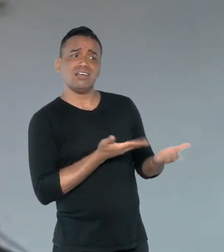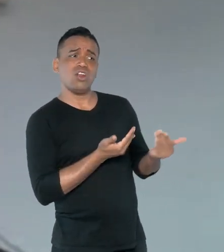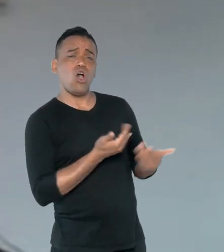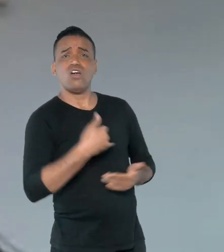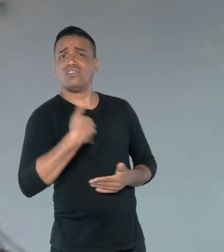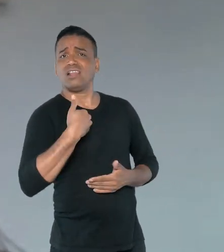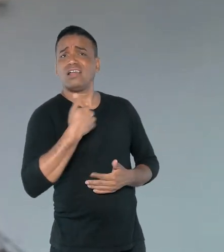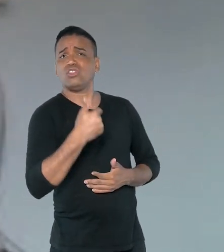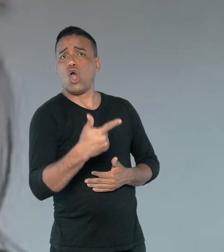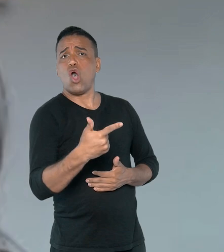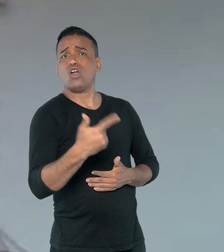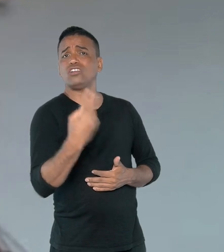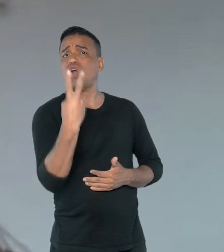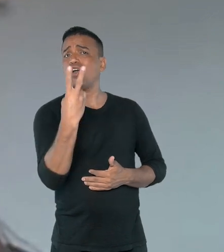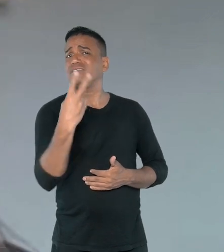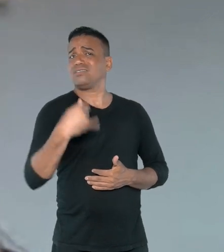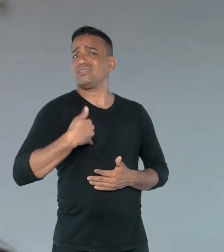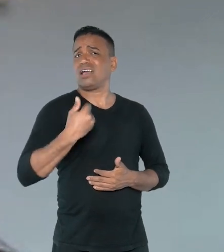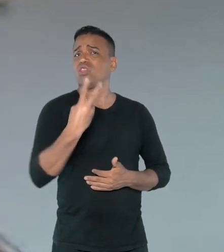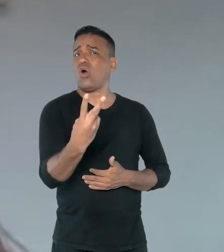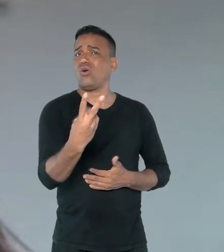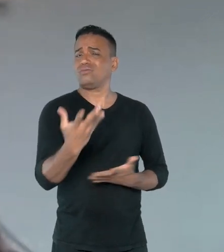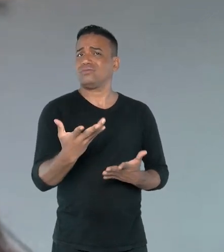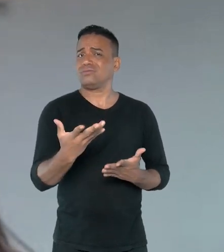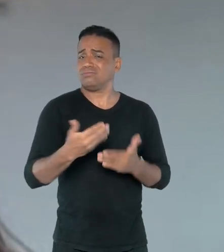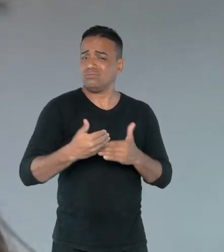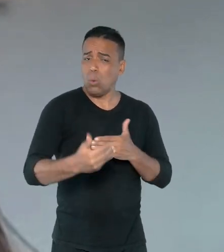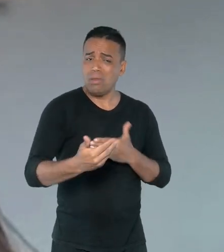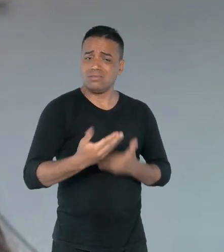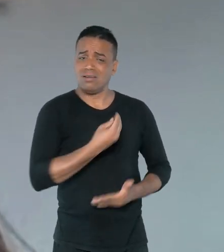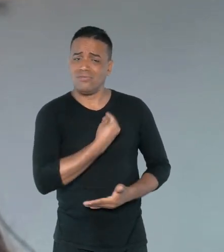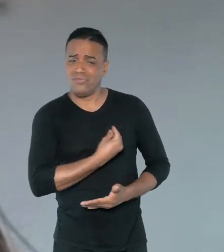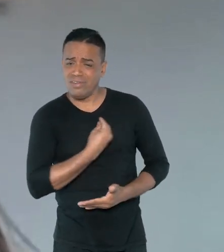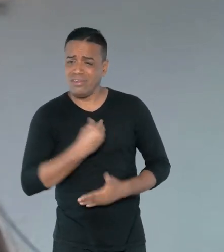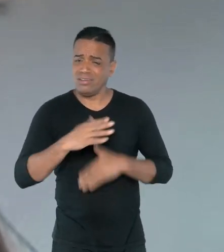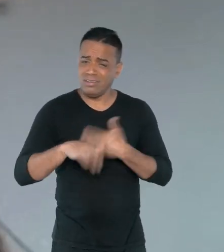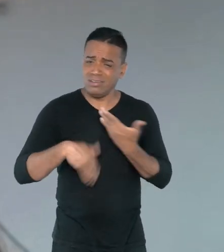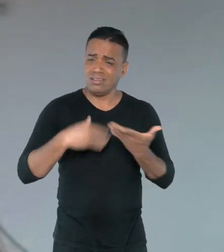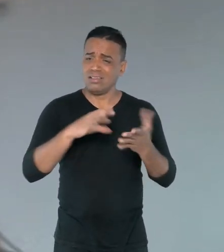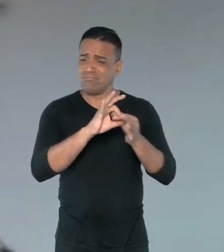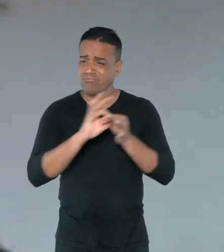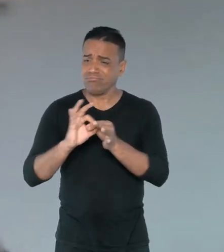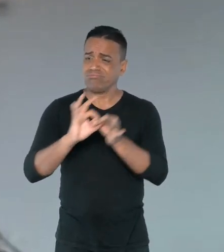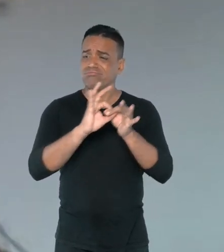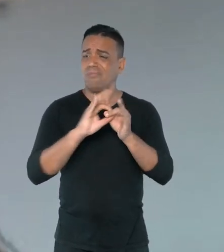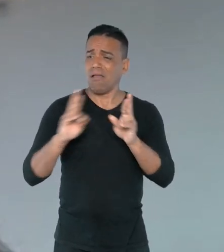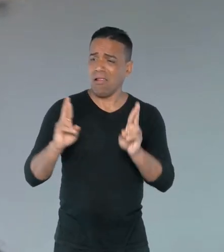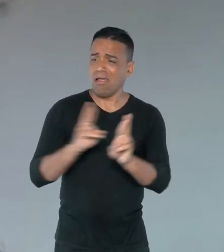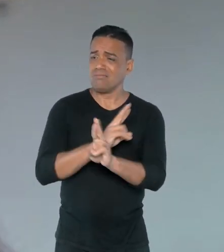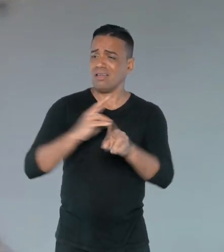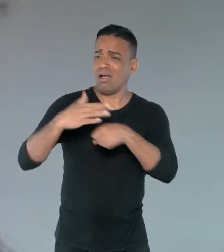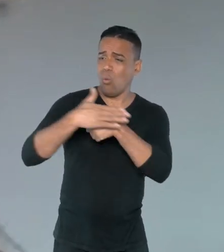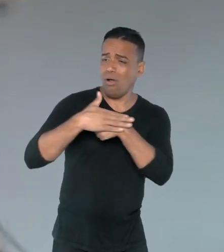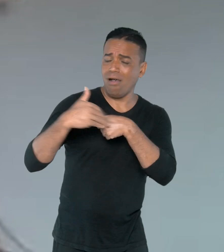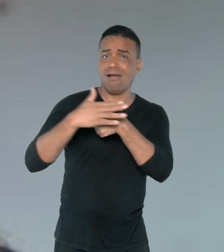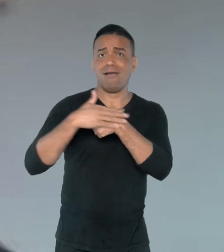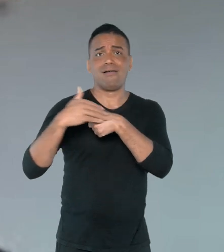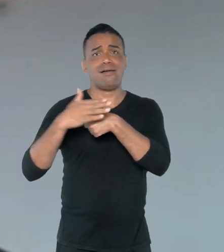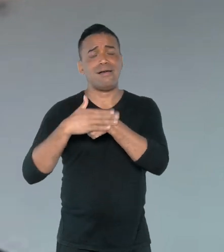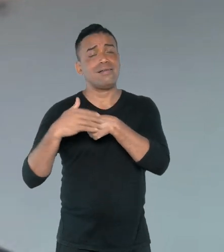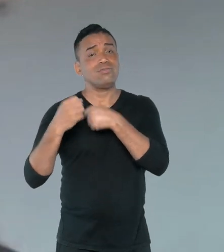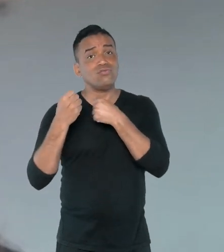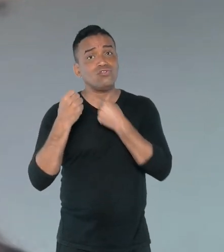ela no início da vida, né, formando os vínculos, as relações afetivas com a gente ali